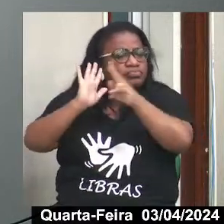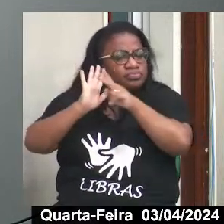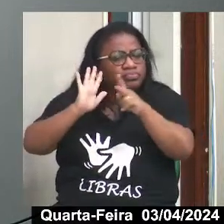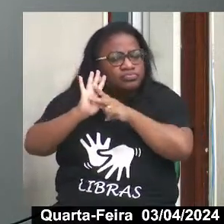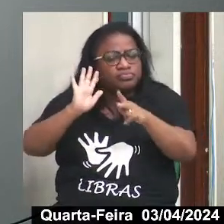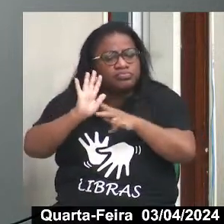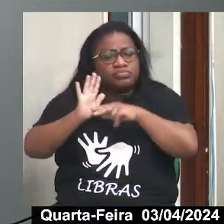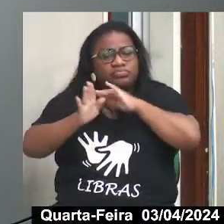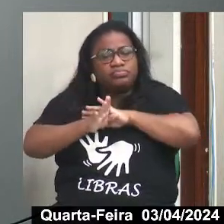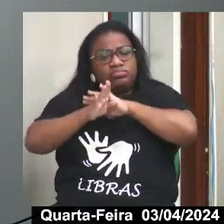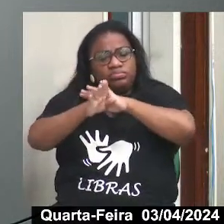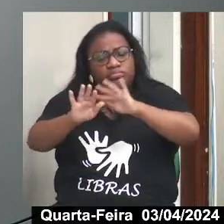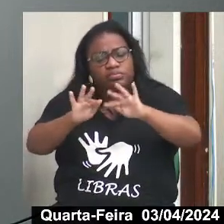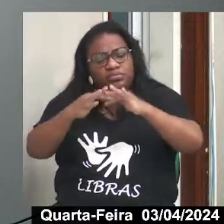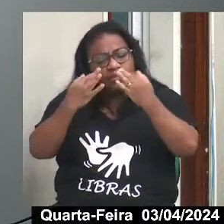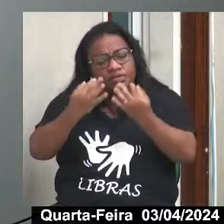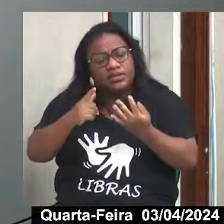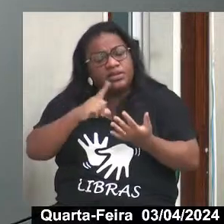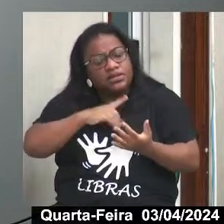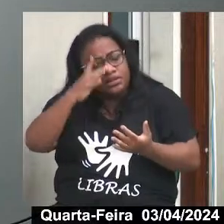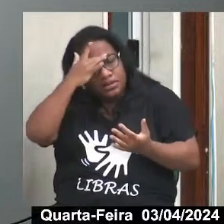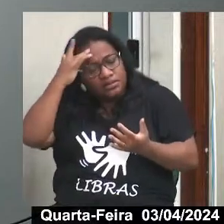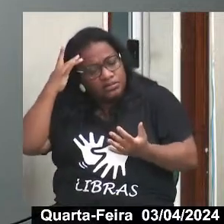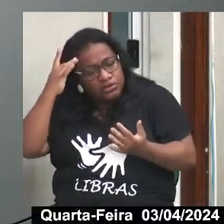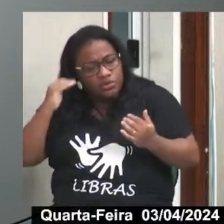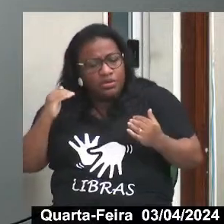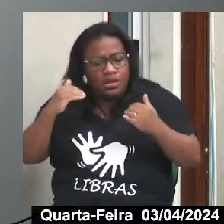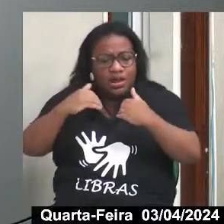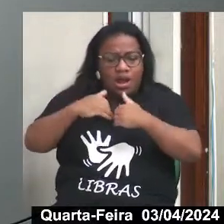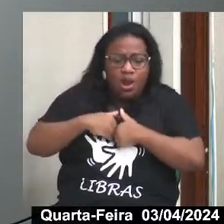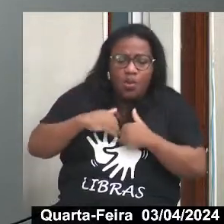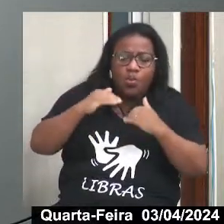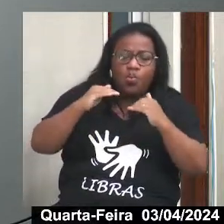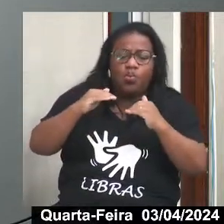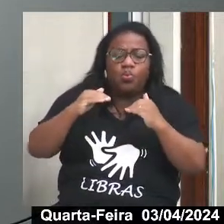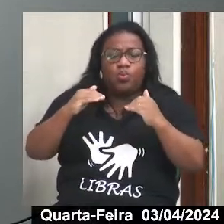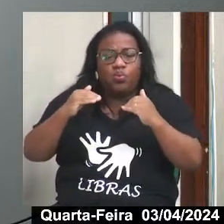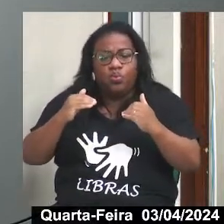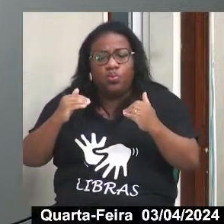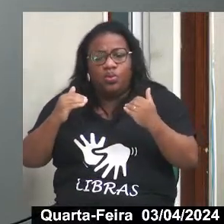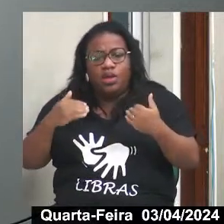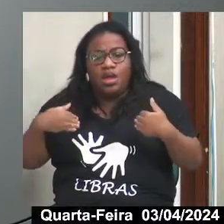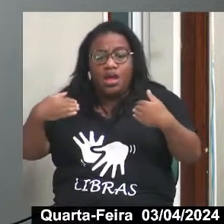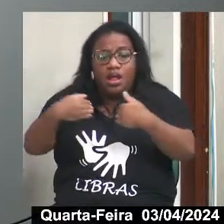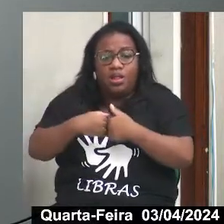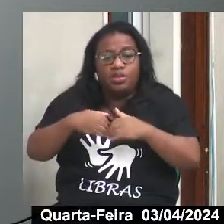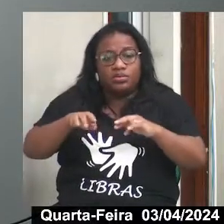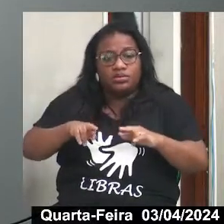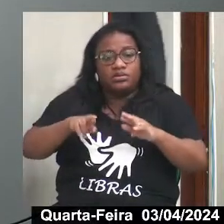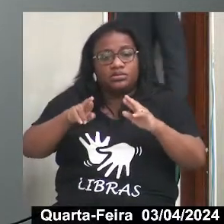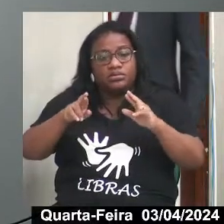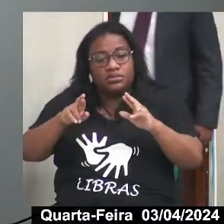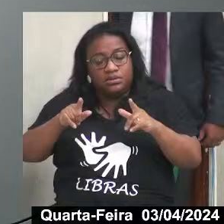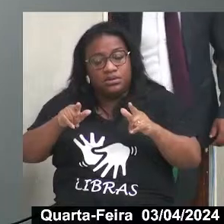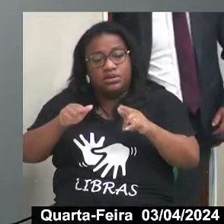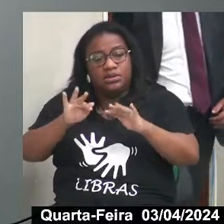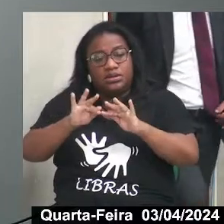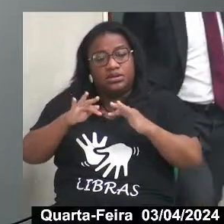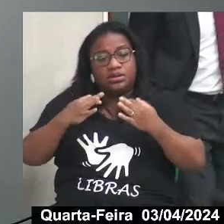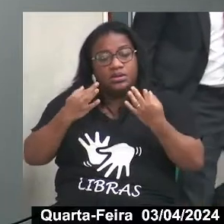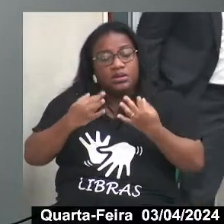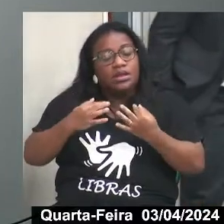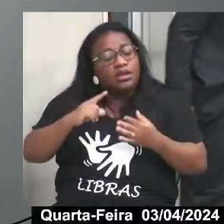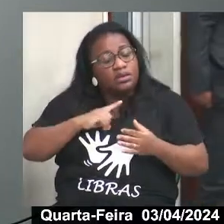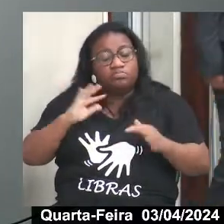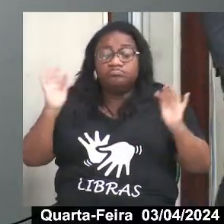diversos projetos com a ajuda aqui dos pares, que a longo, médio e curto prazo, né, vai fazer a diferença na vida dessas